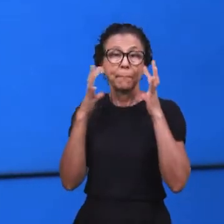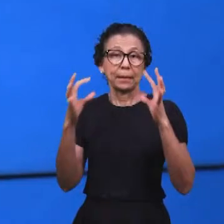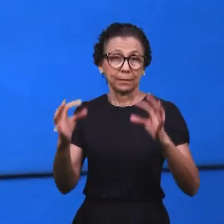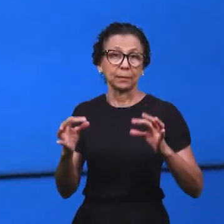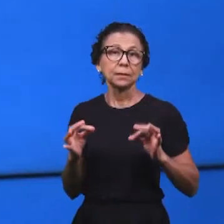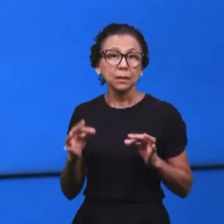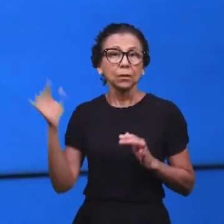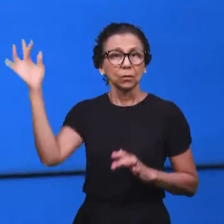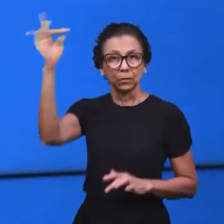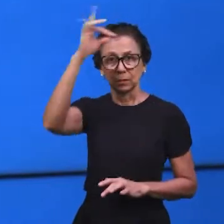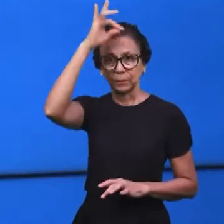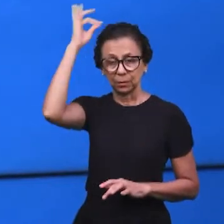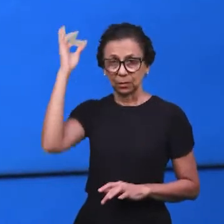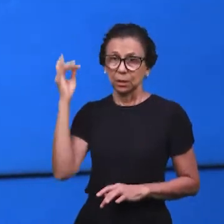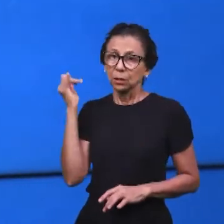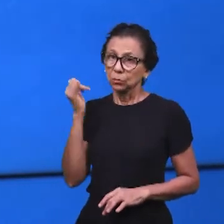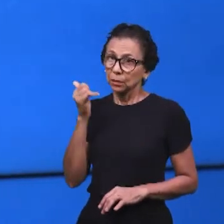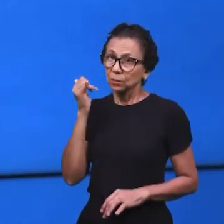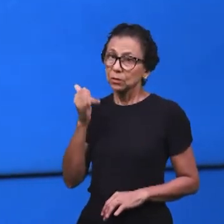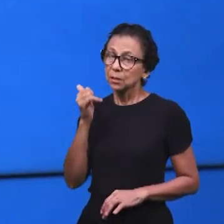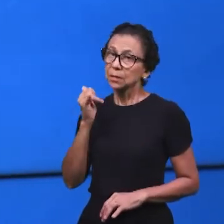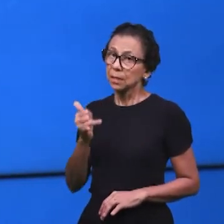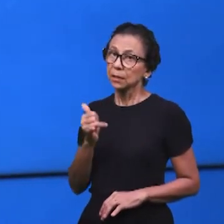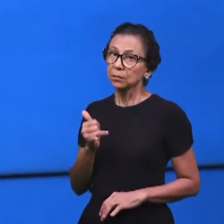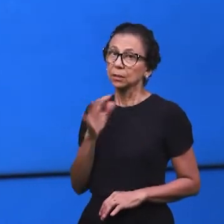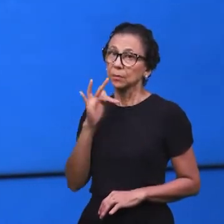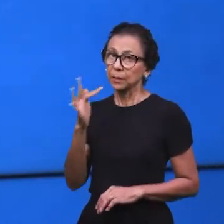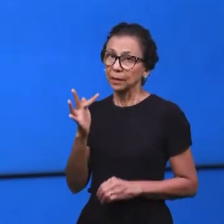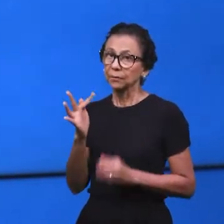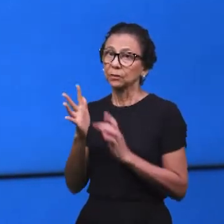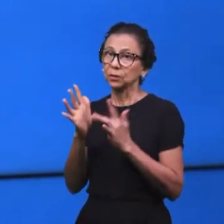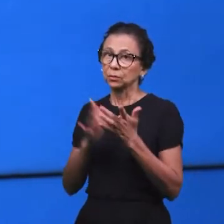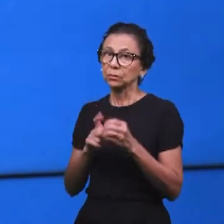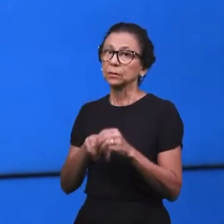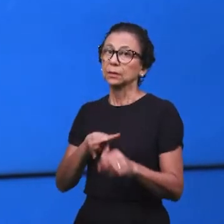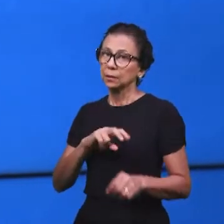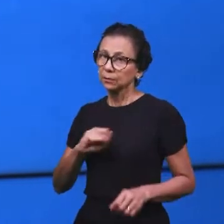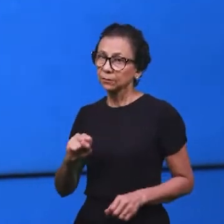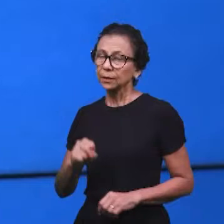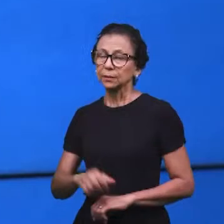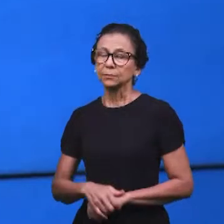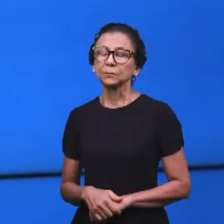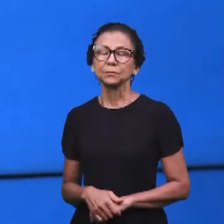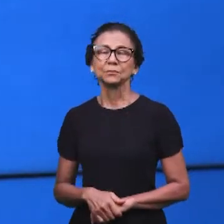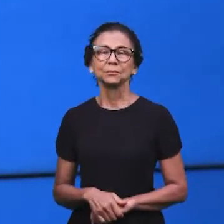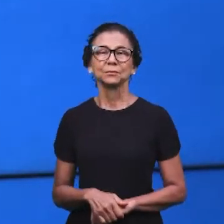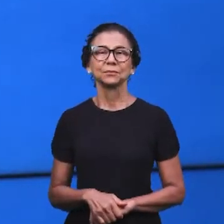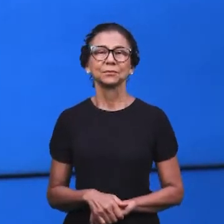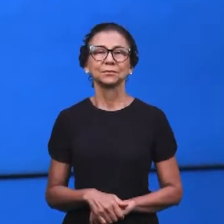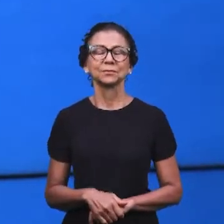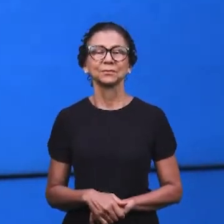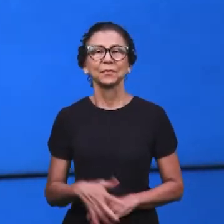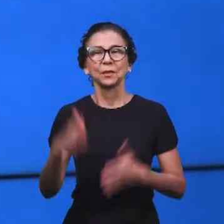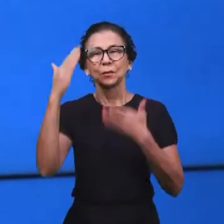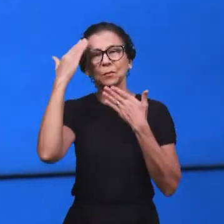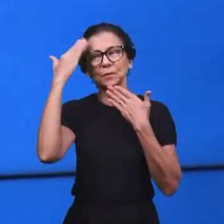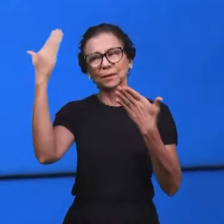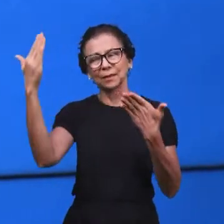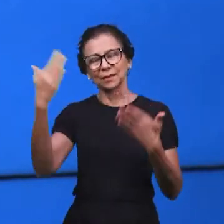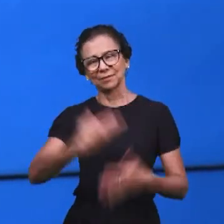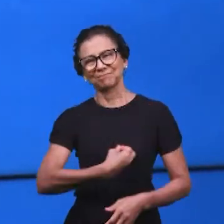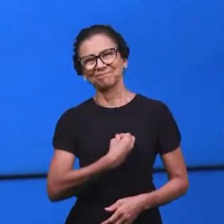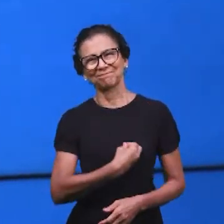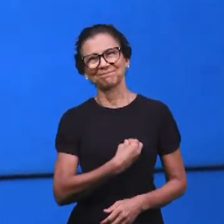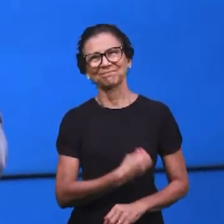Senhor Jesus, porque ela ouve a voz do Espírito Santo. Muito bem colocado na sua resposta. Obrigado então, Gustavo, pela sua